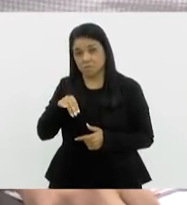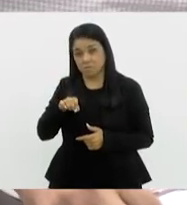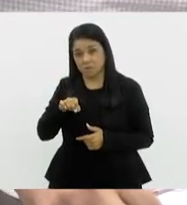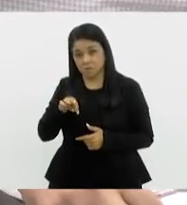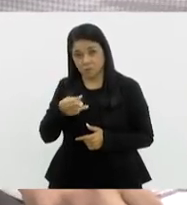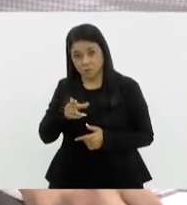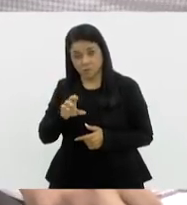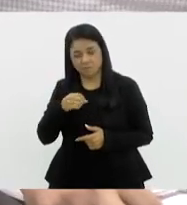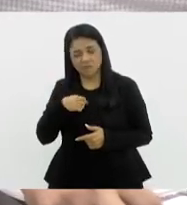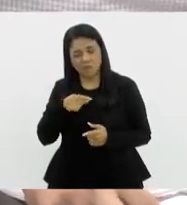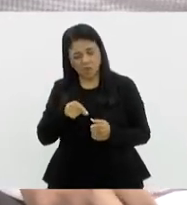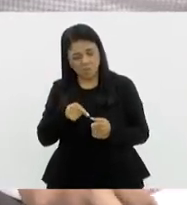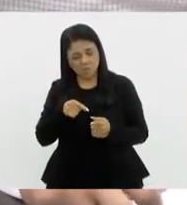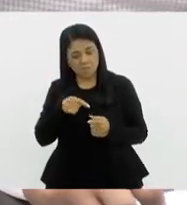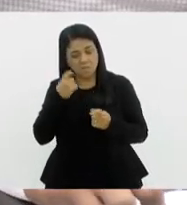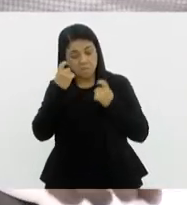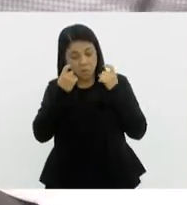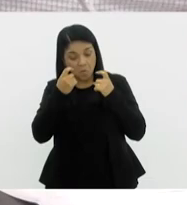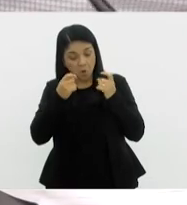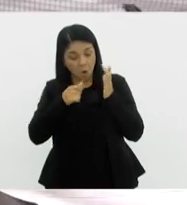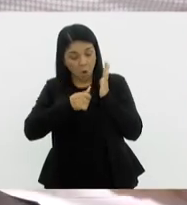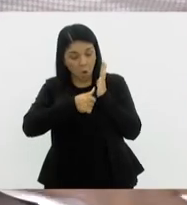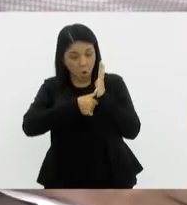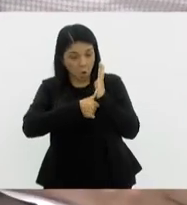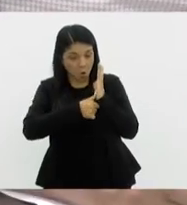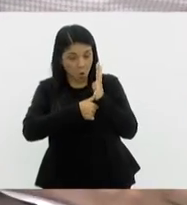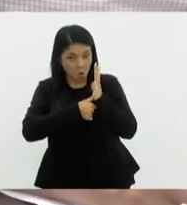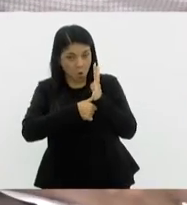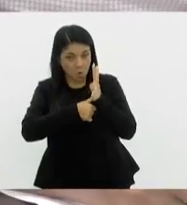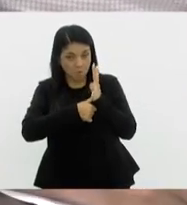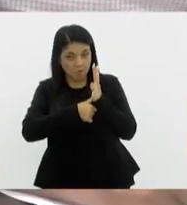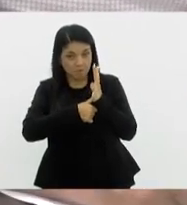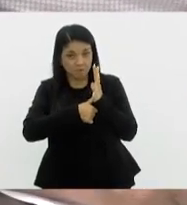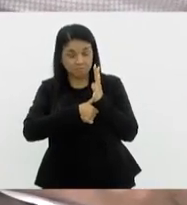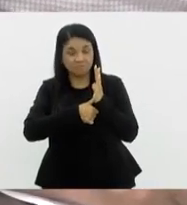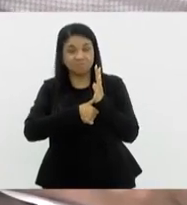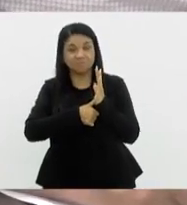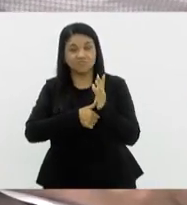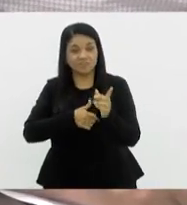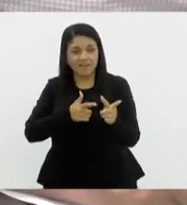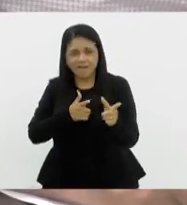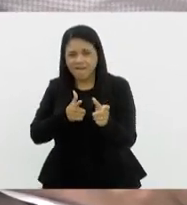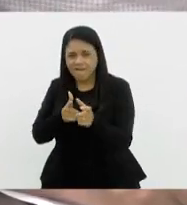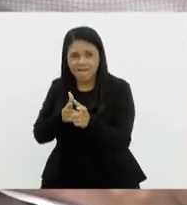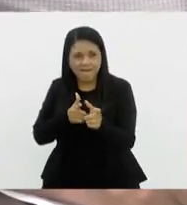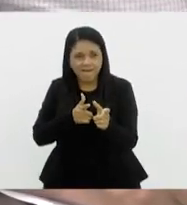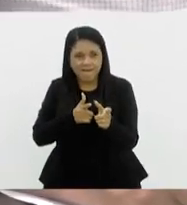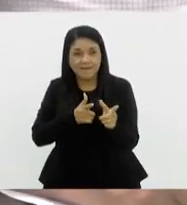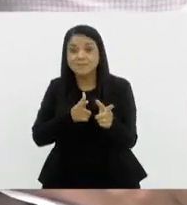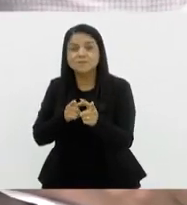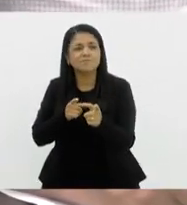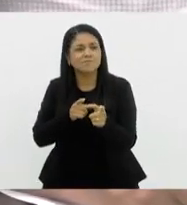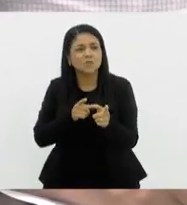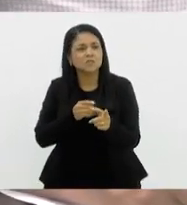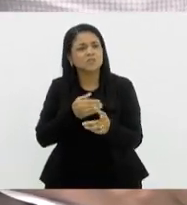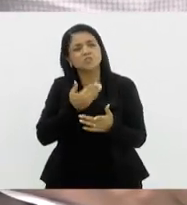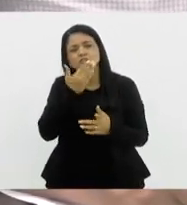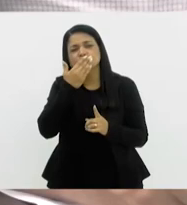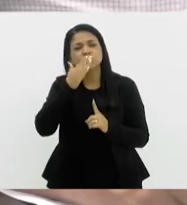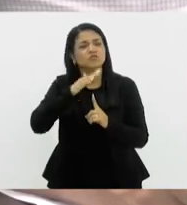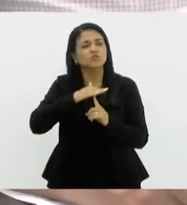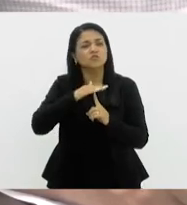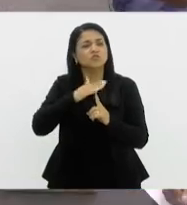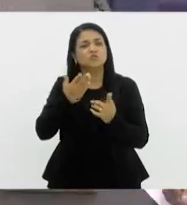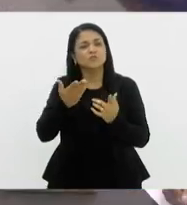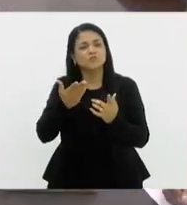quando fala clube de tiro e caça. Vossa Excelência anda caçando que espécie da natureza. Me reservo